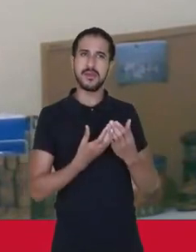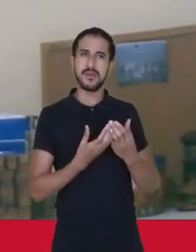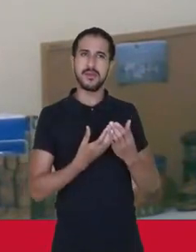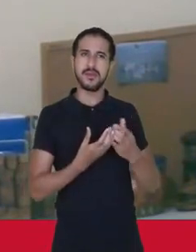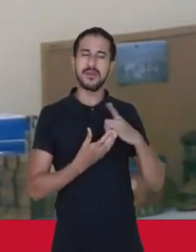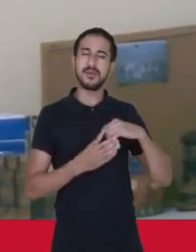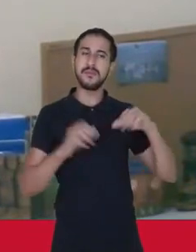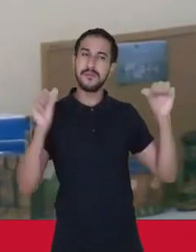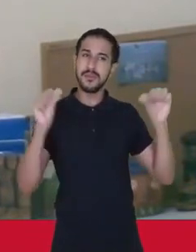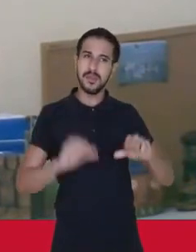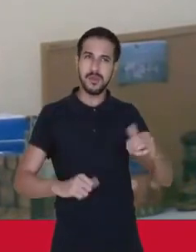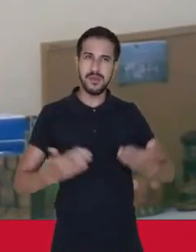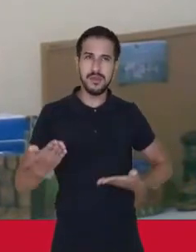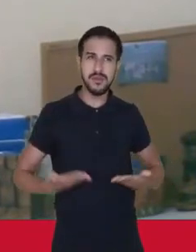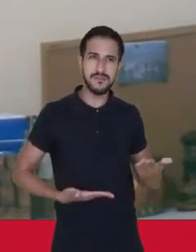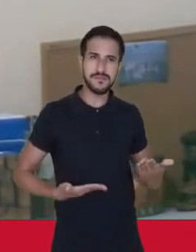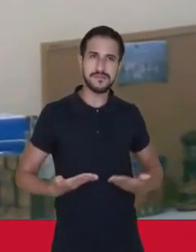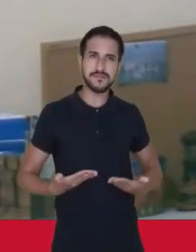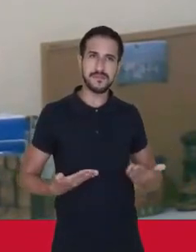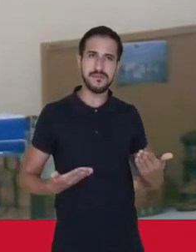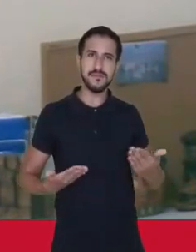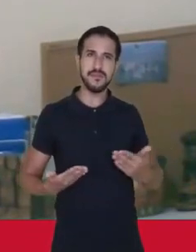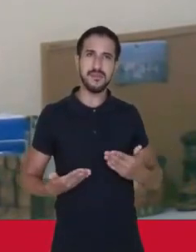pior serviço de